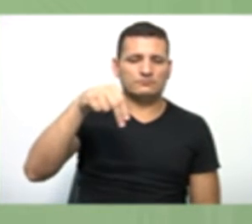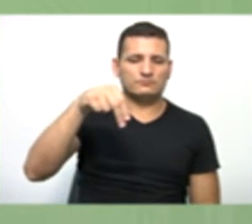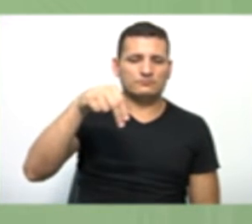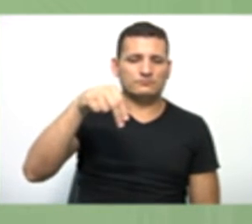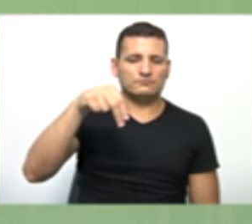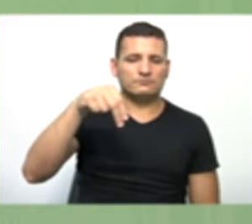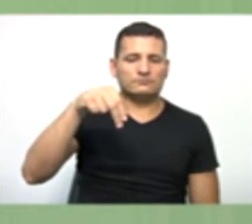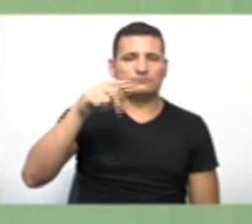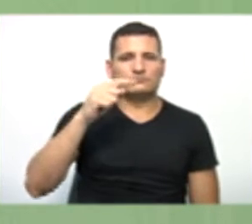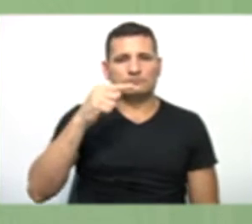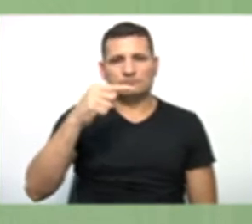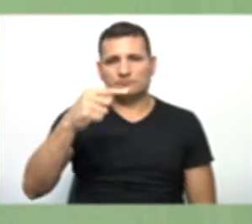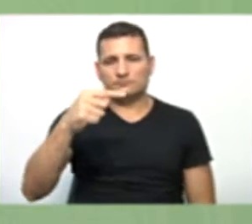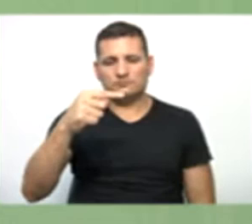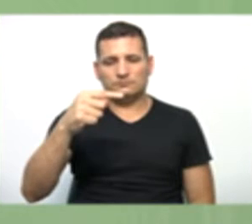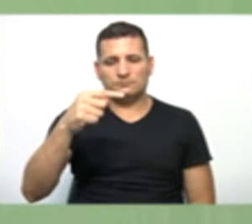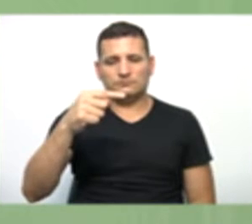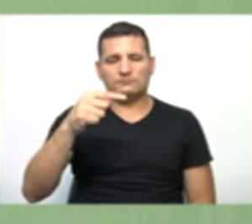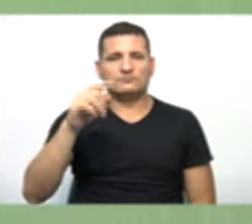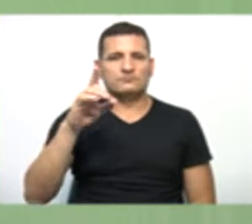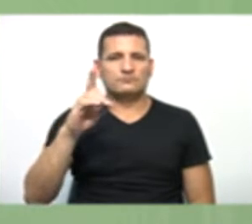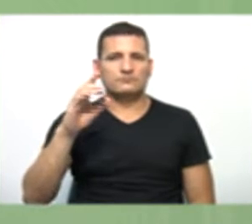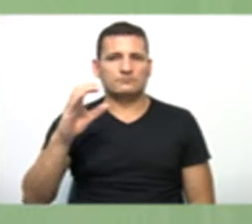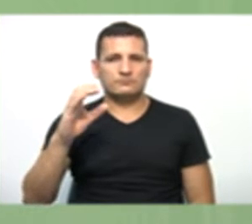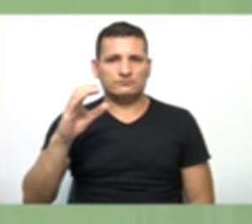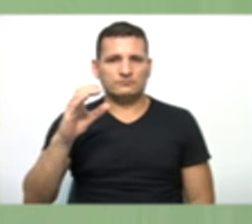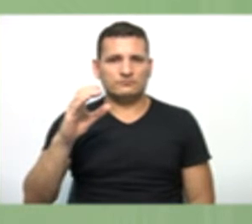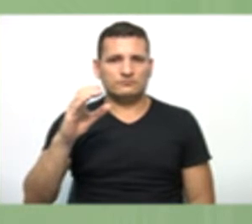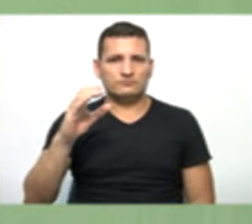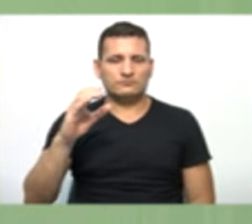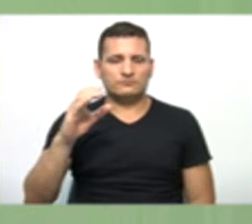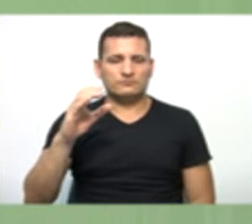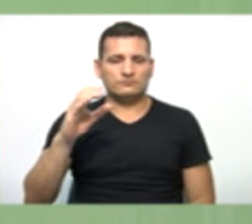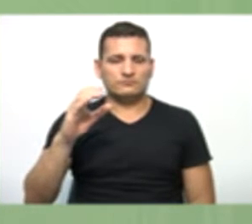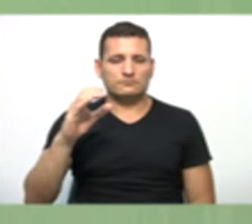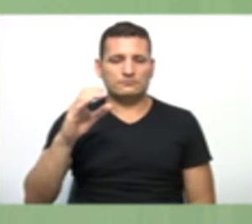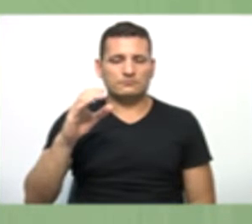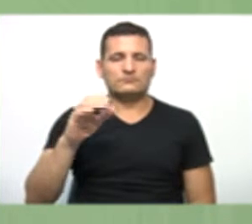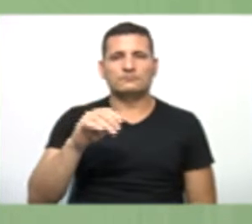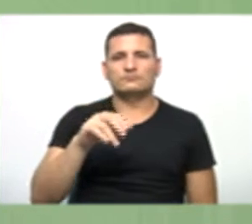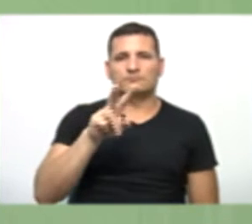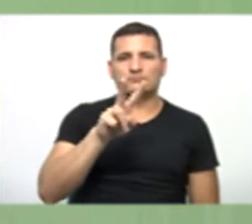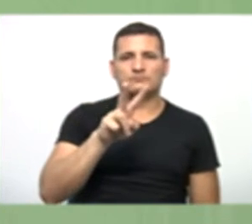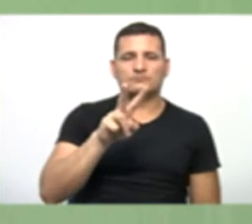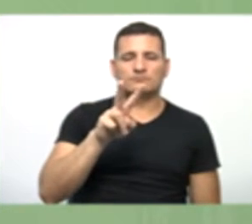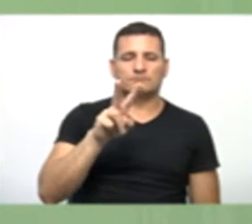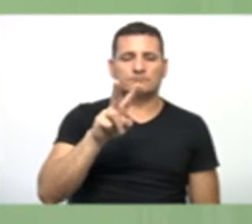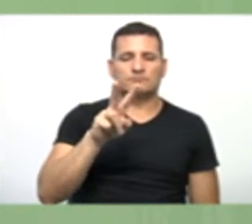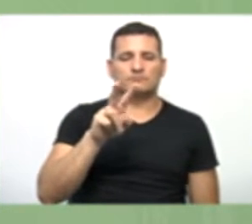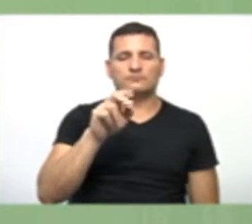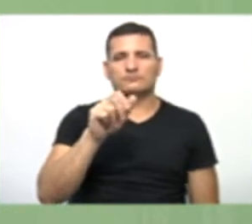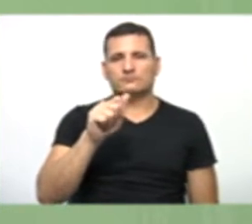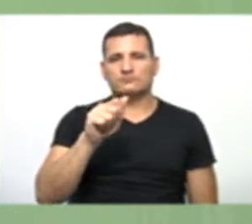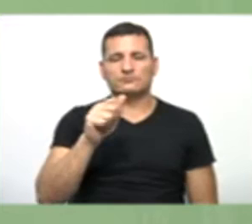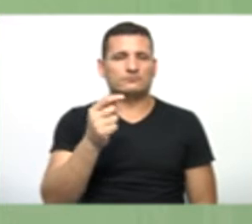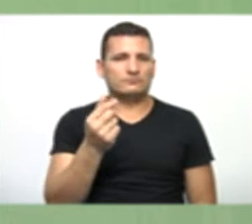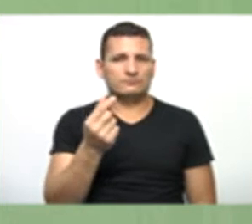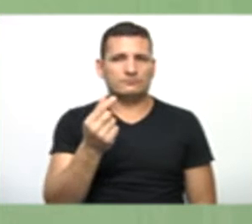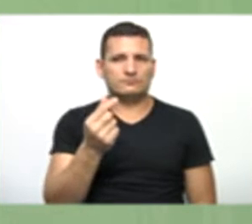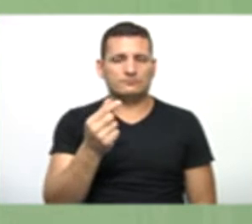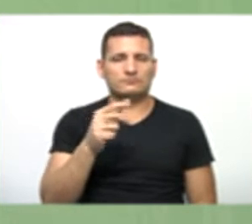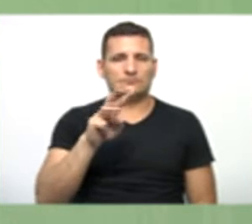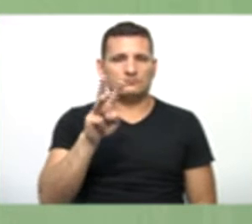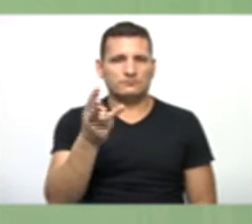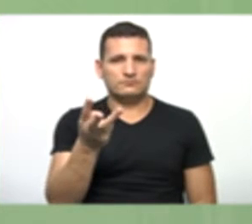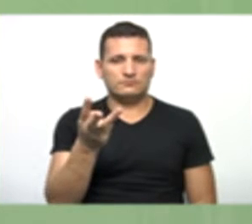o desconto que a gente acabou de fazer. Então, o valor atualizado vai ser quanto? Os